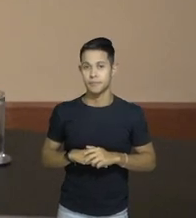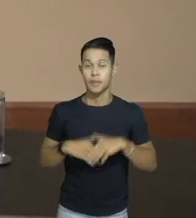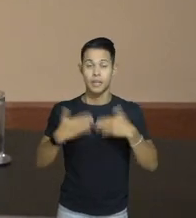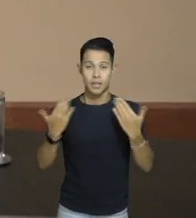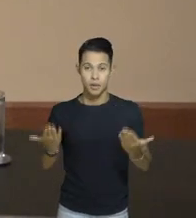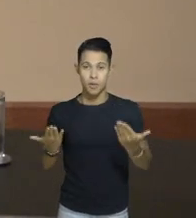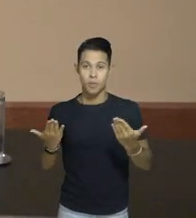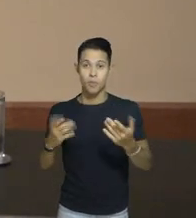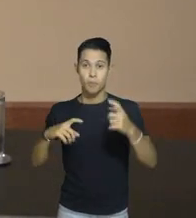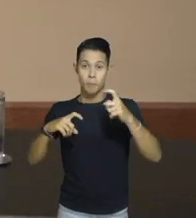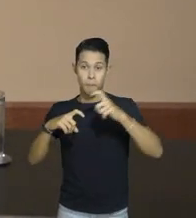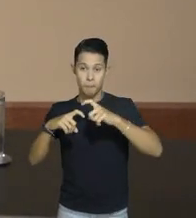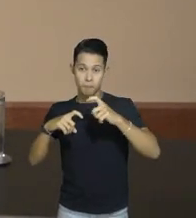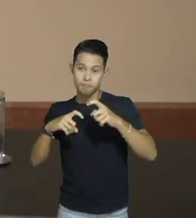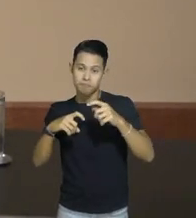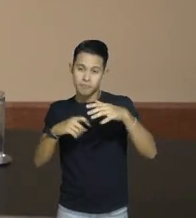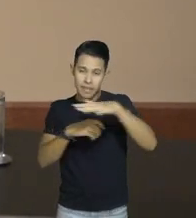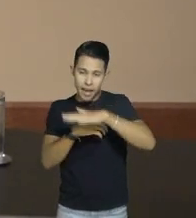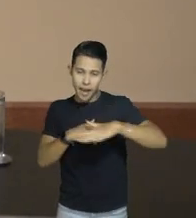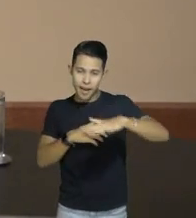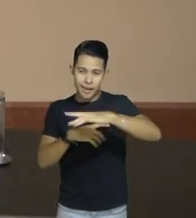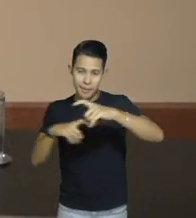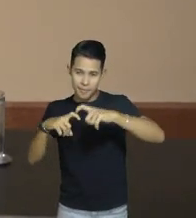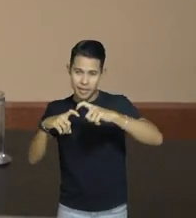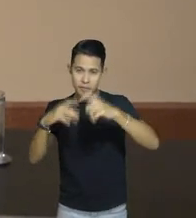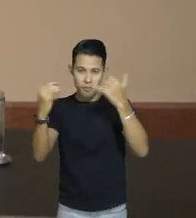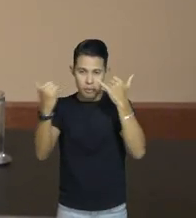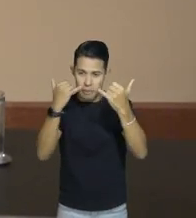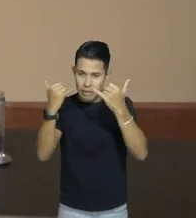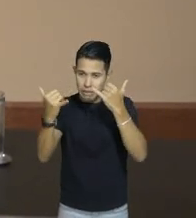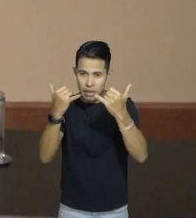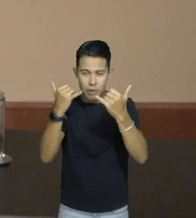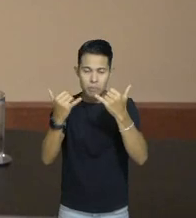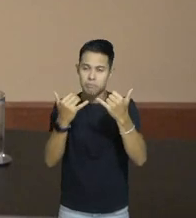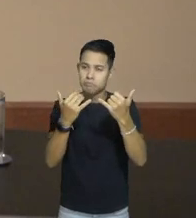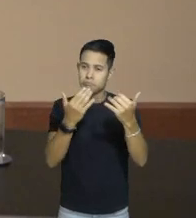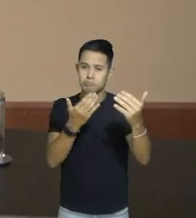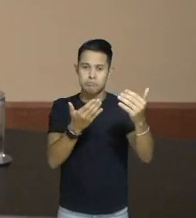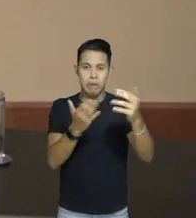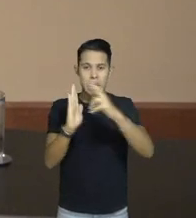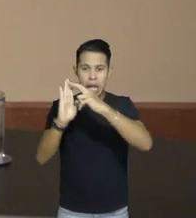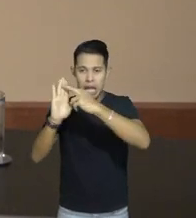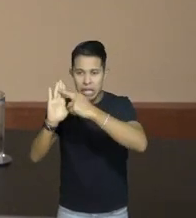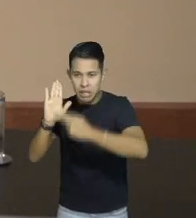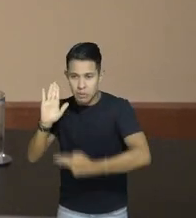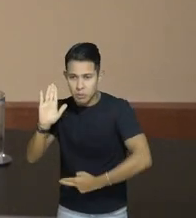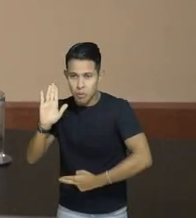clinicamente, para nós, todas as informações que chegam, todas... Então, se quiser fazer um relatório colocando tudo,